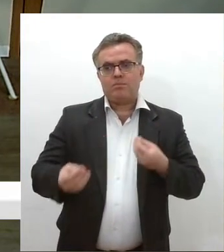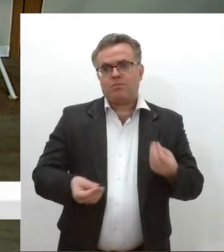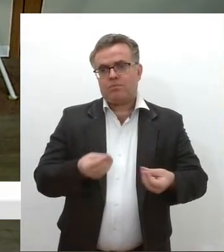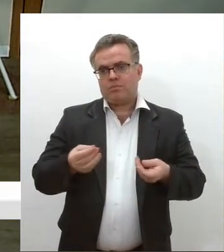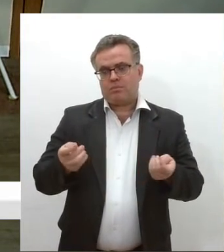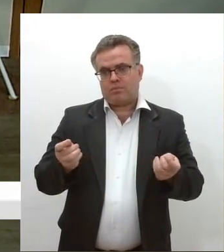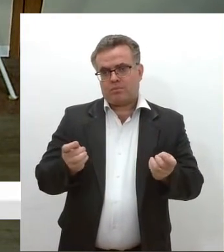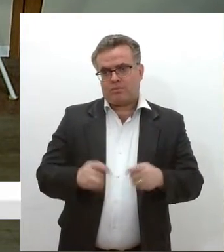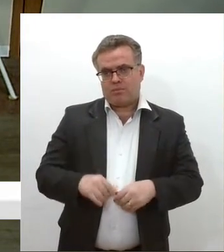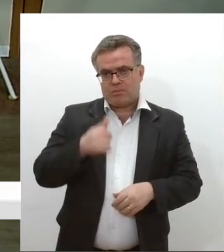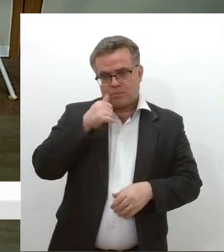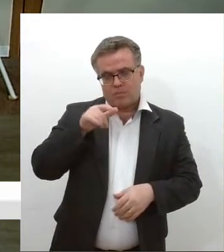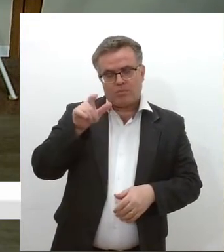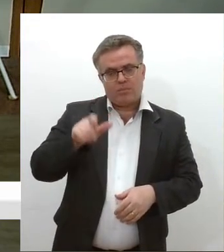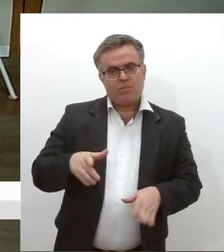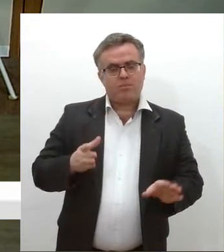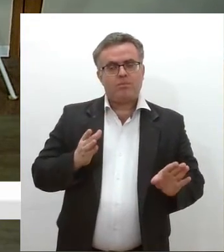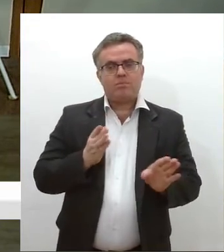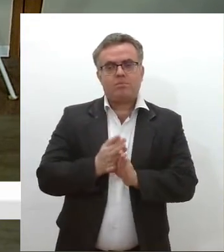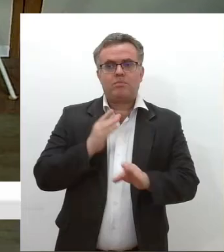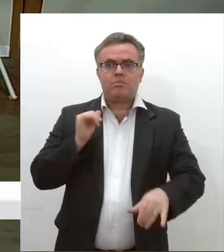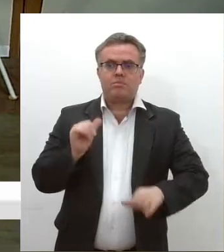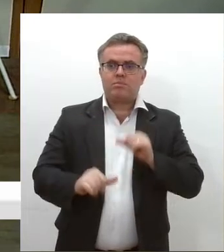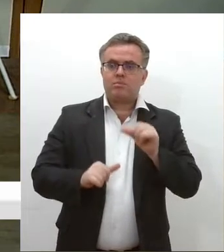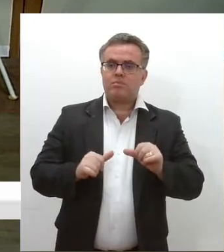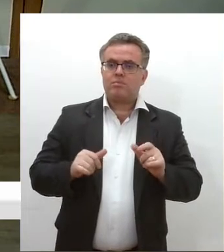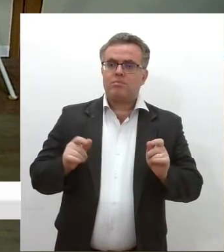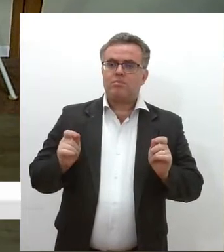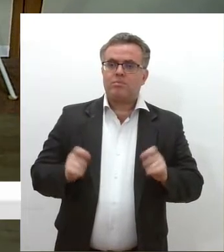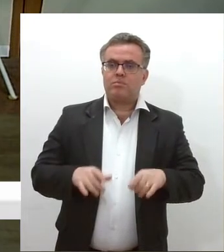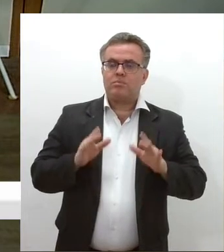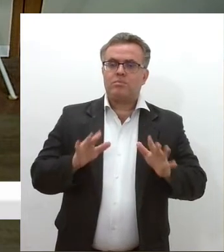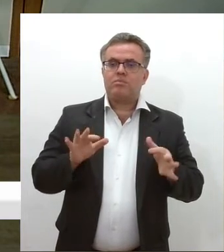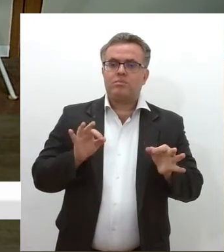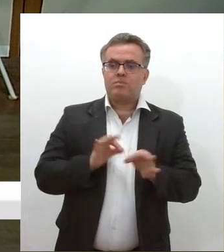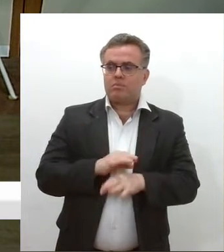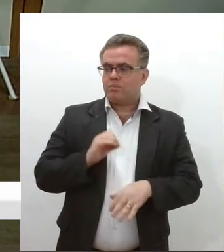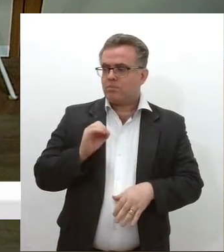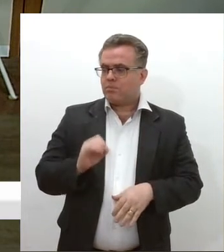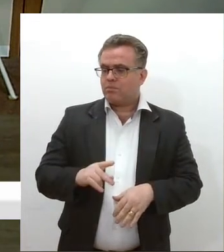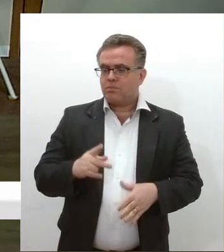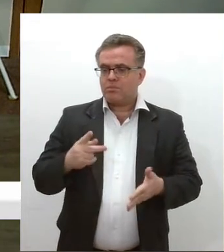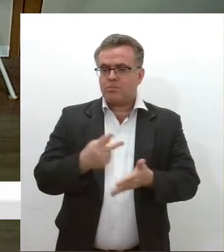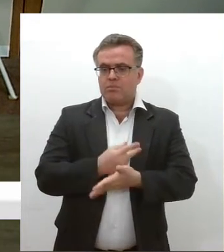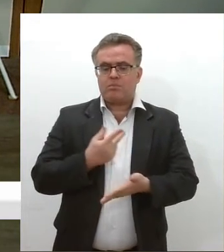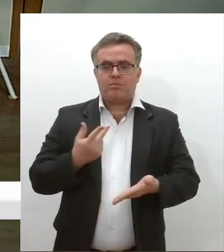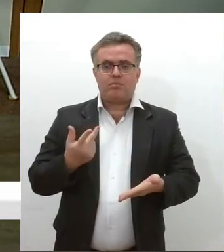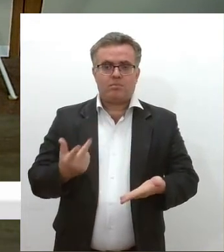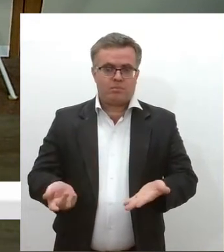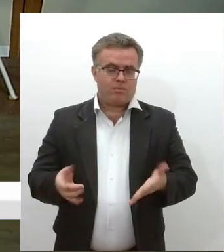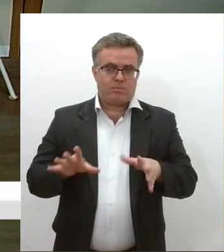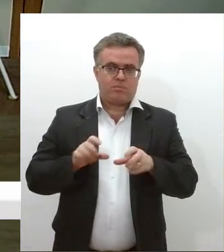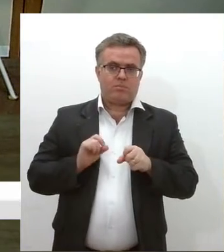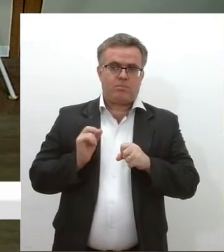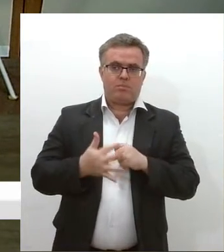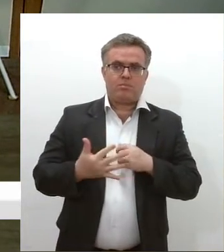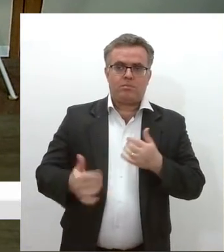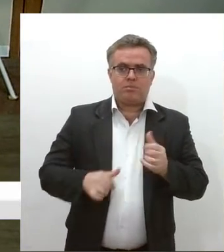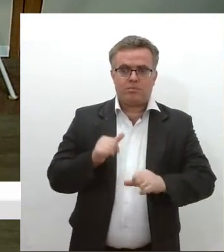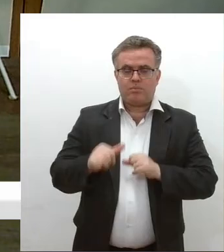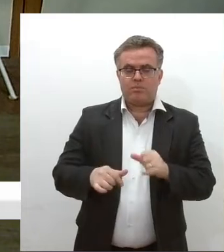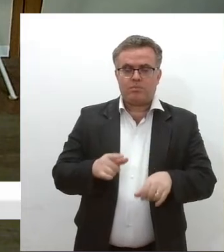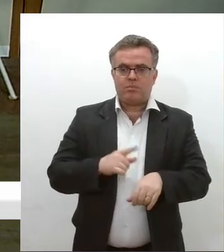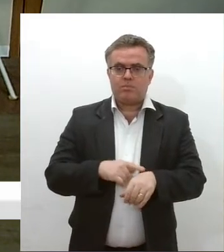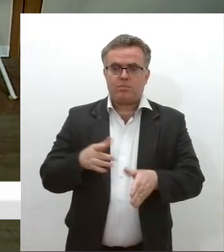mulher detecta que houve alteração por conta da Covid ou houve alguma alteração temporária por causa de